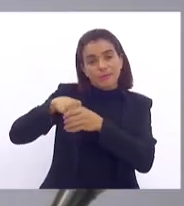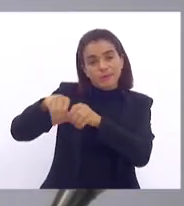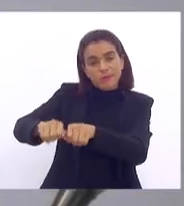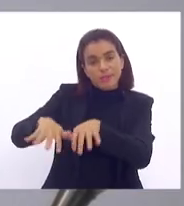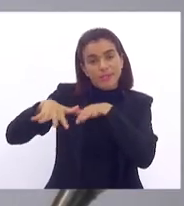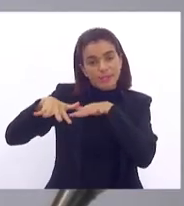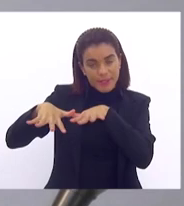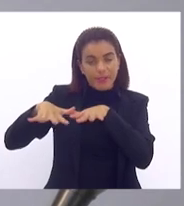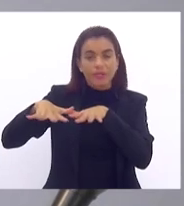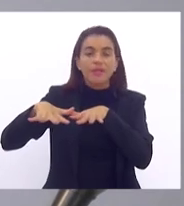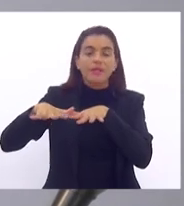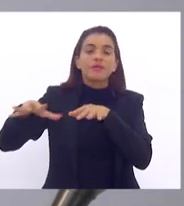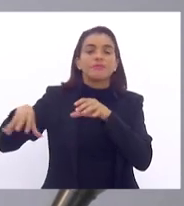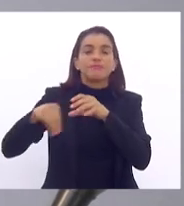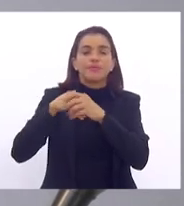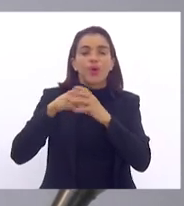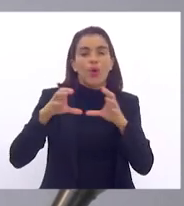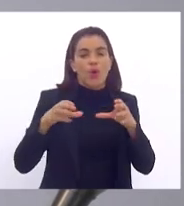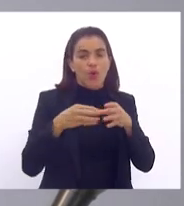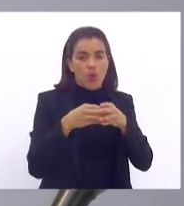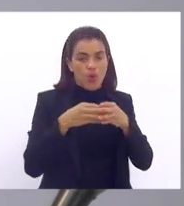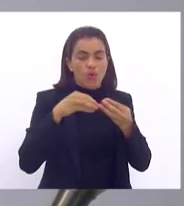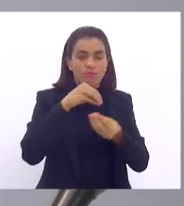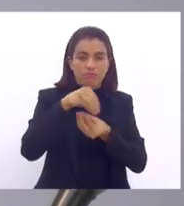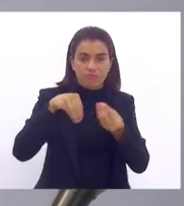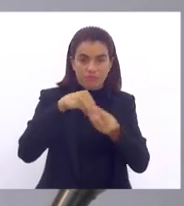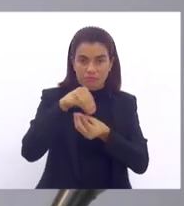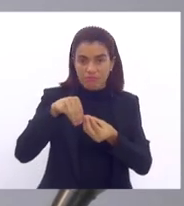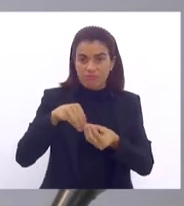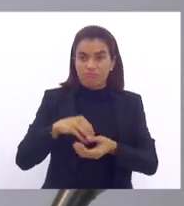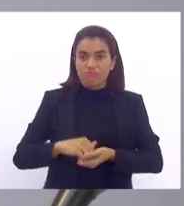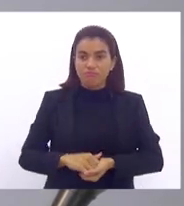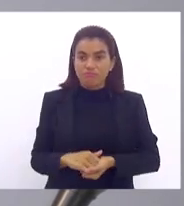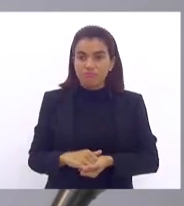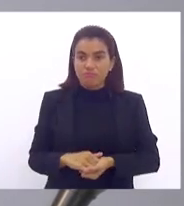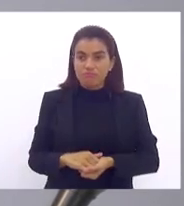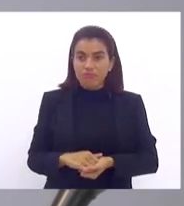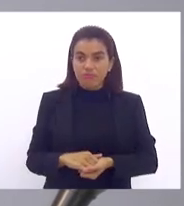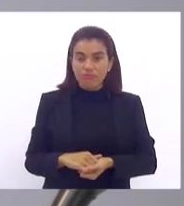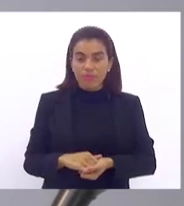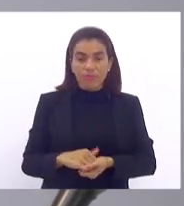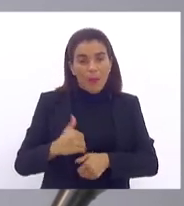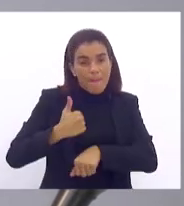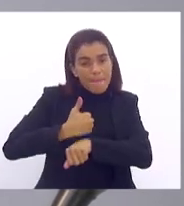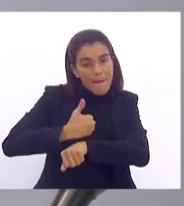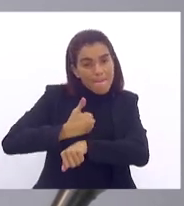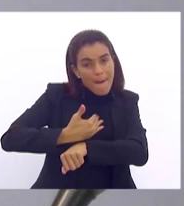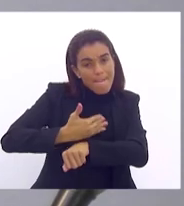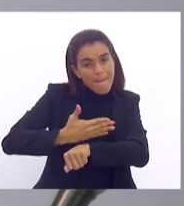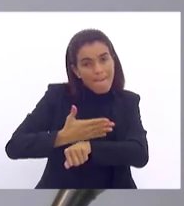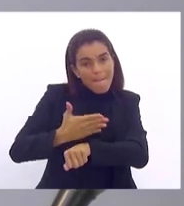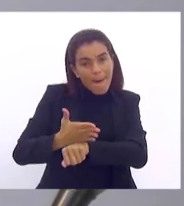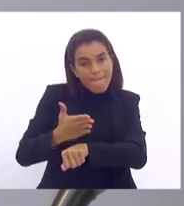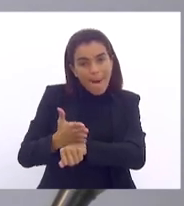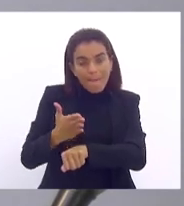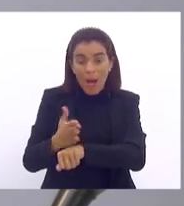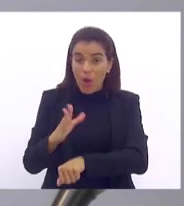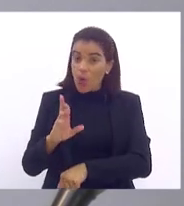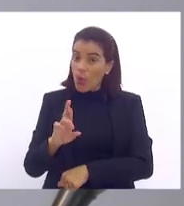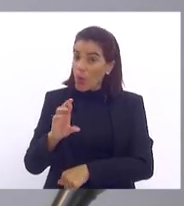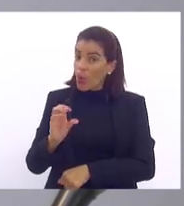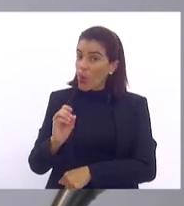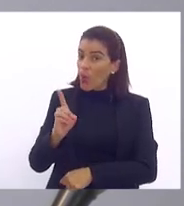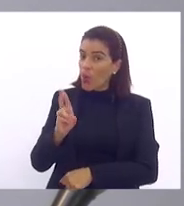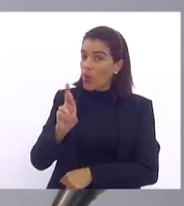né o tribunal misto e a cada momento e o Rodrigo acompanhou